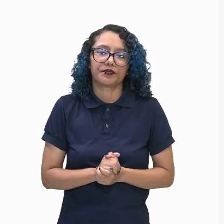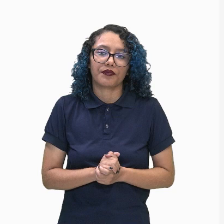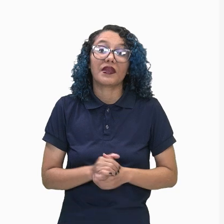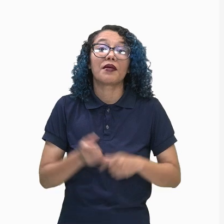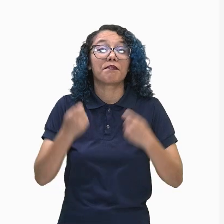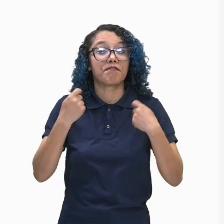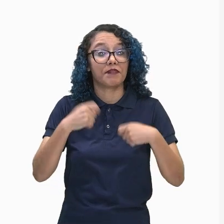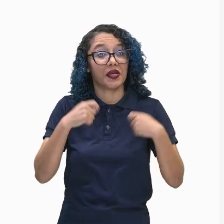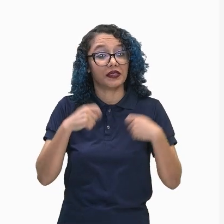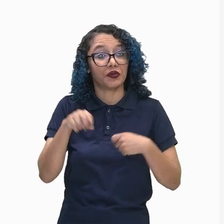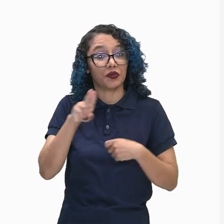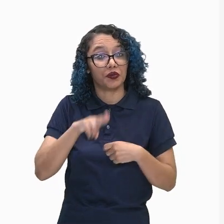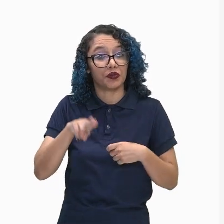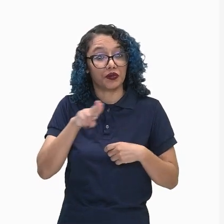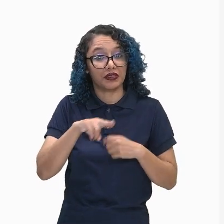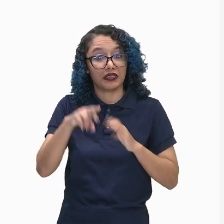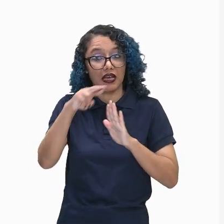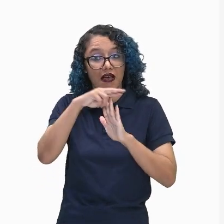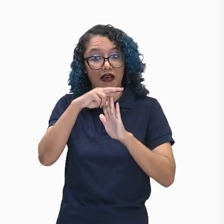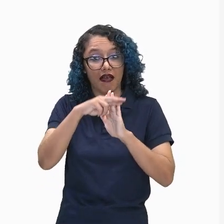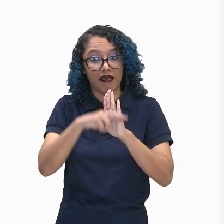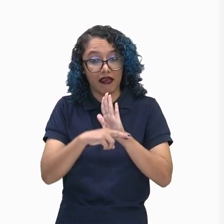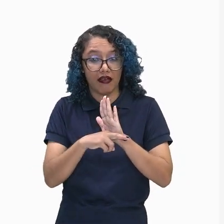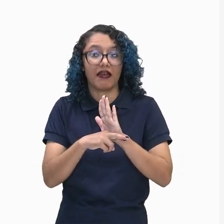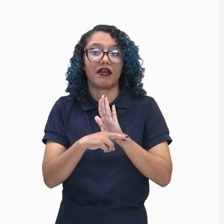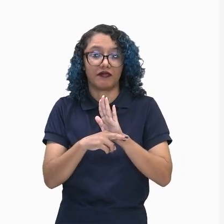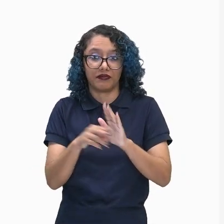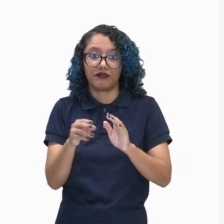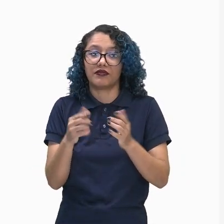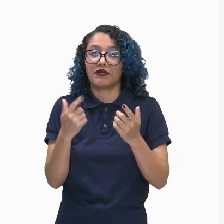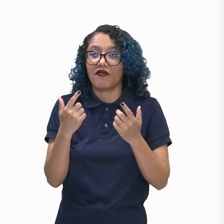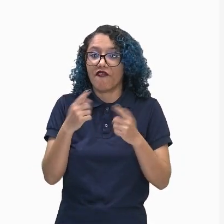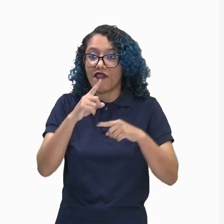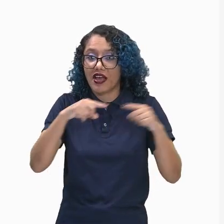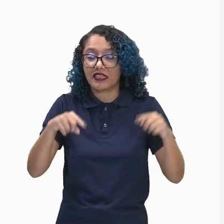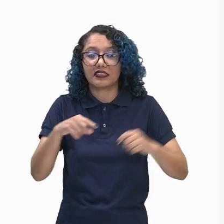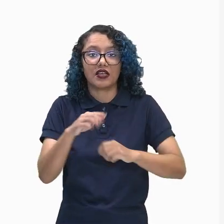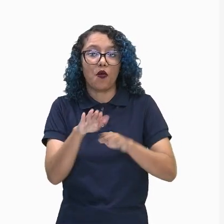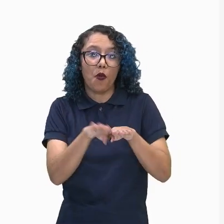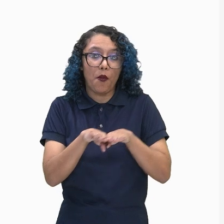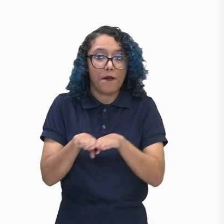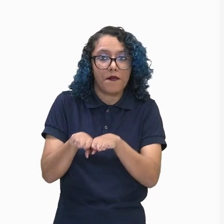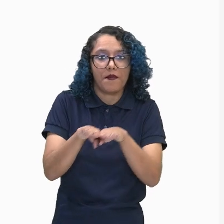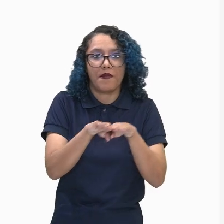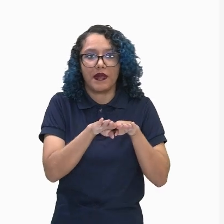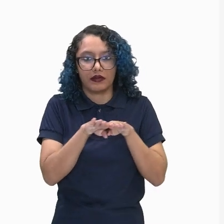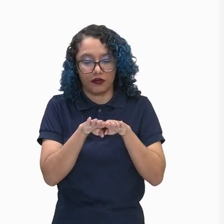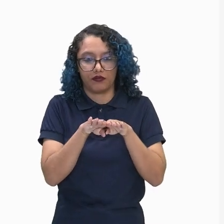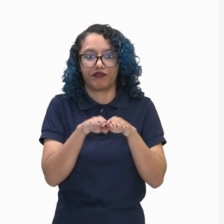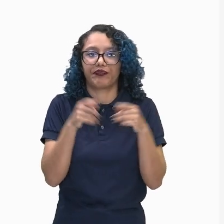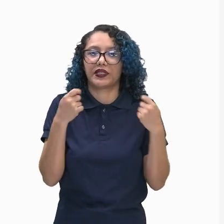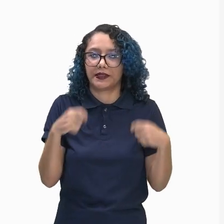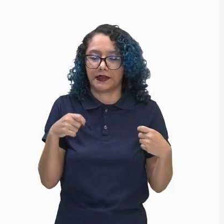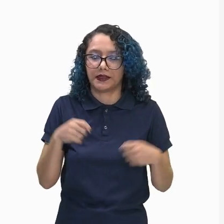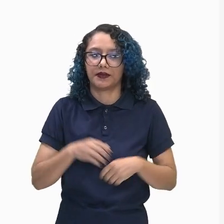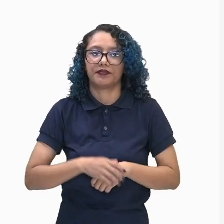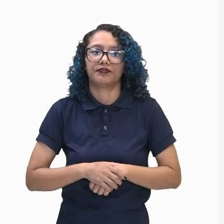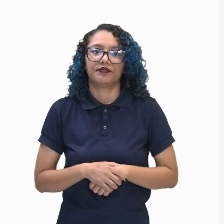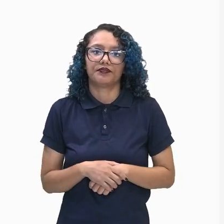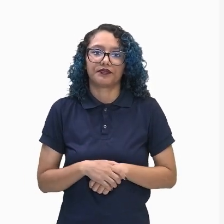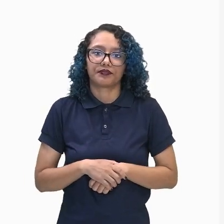variante padrão da língua. Por isto, né, mesmo como diz aí o texto, que